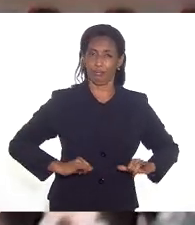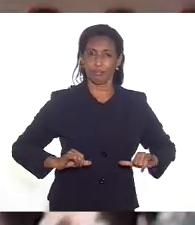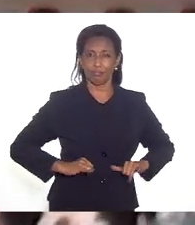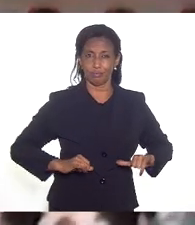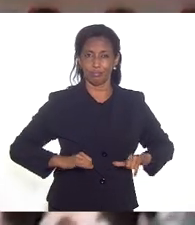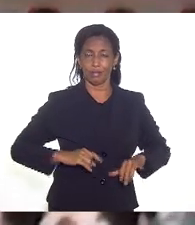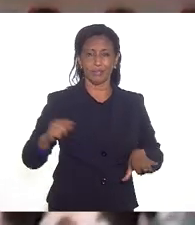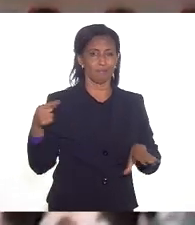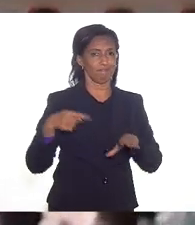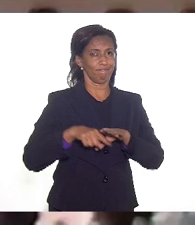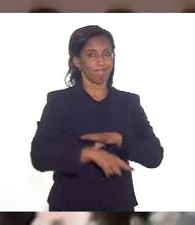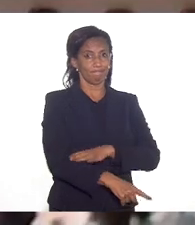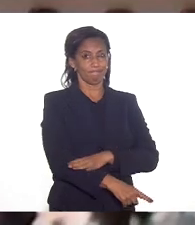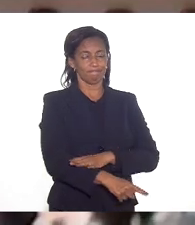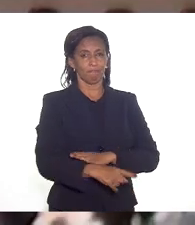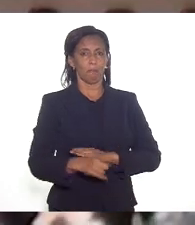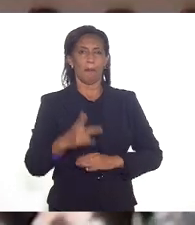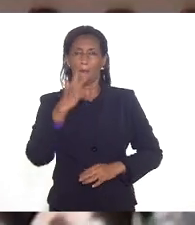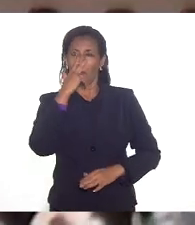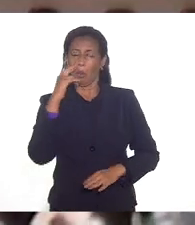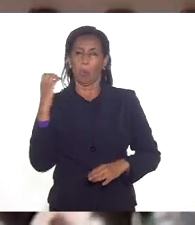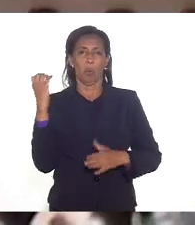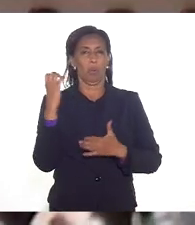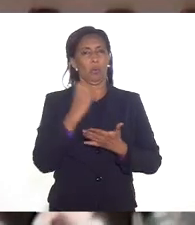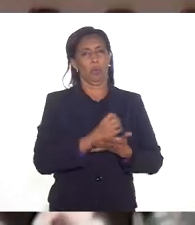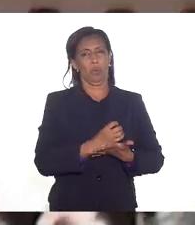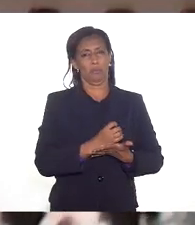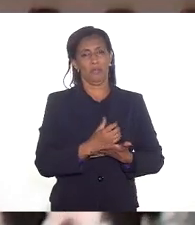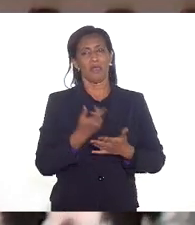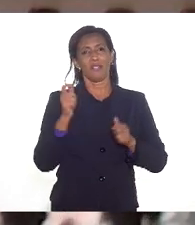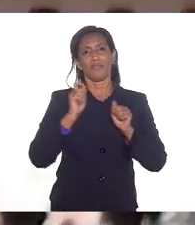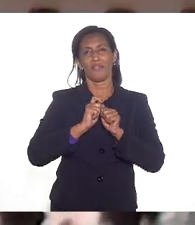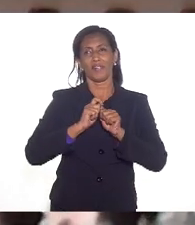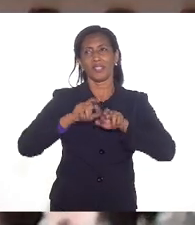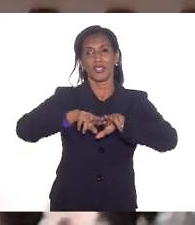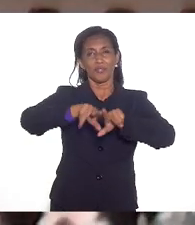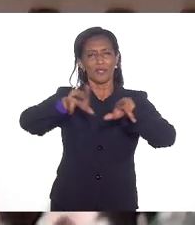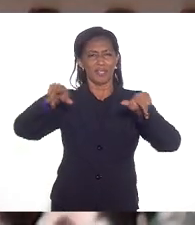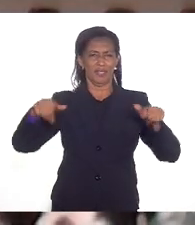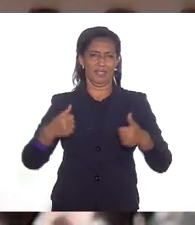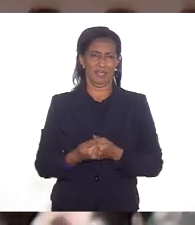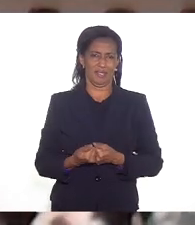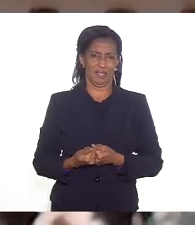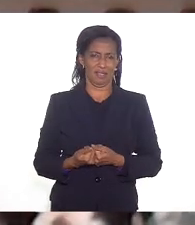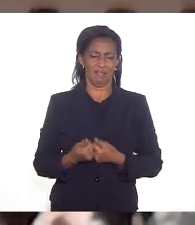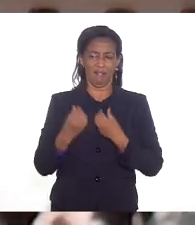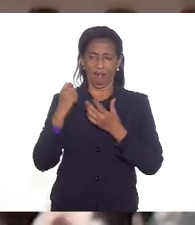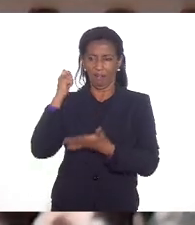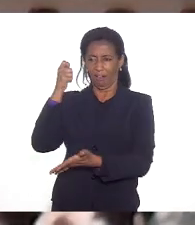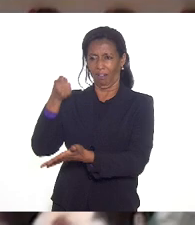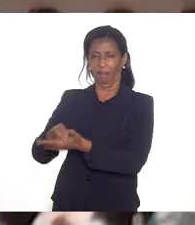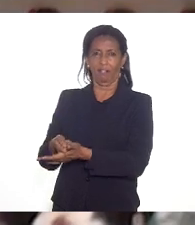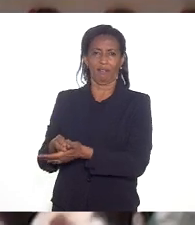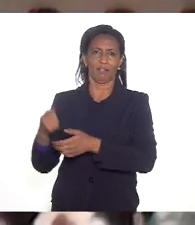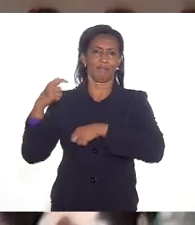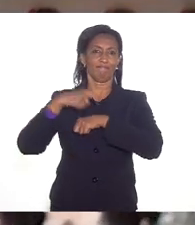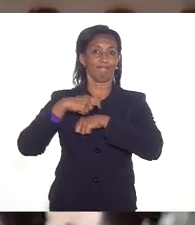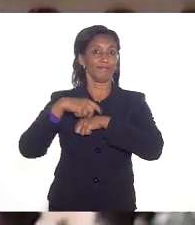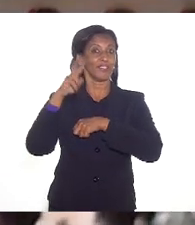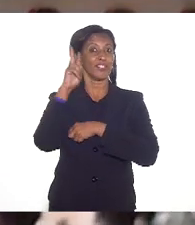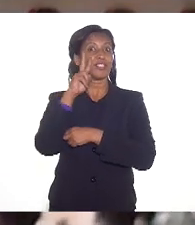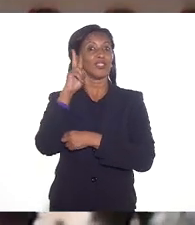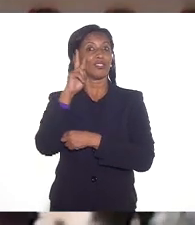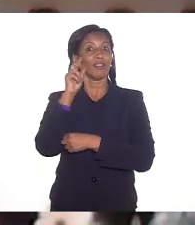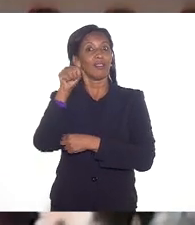uma profundo golpe e poder fazer a diferença garantindo o momento